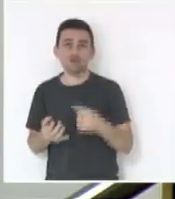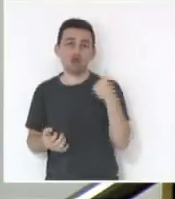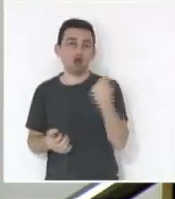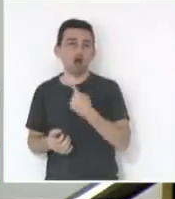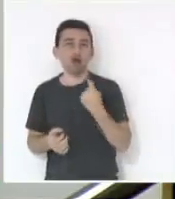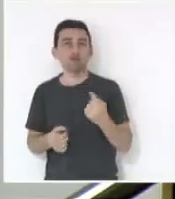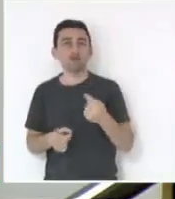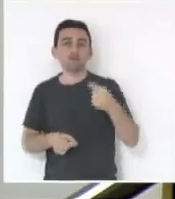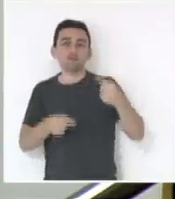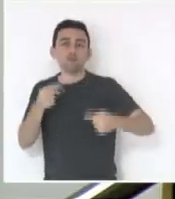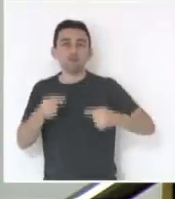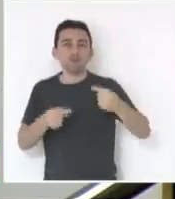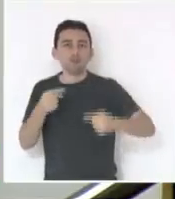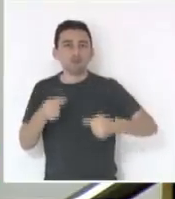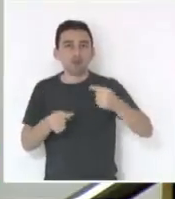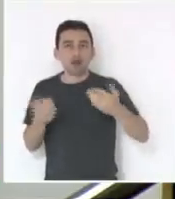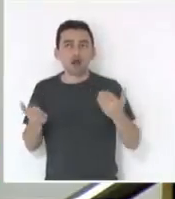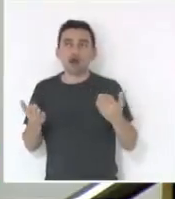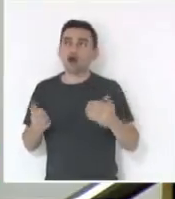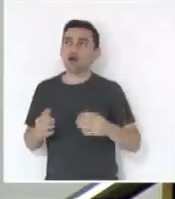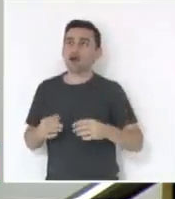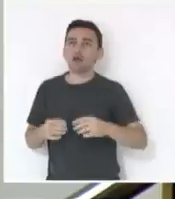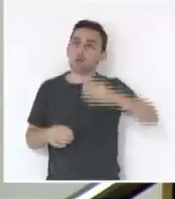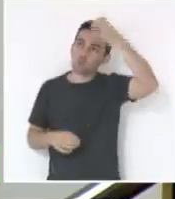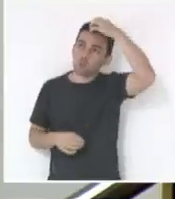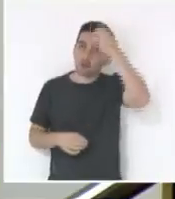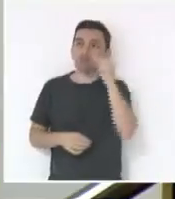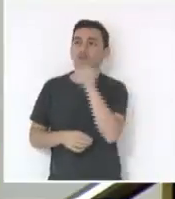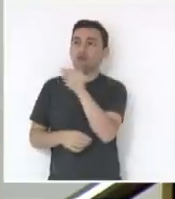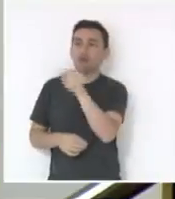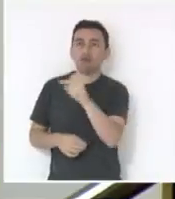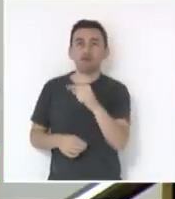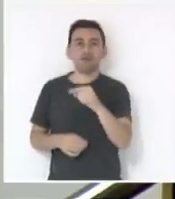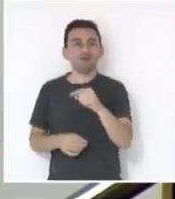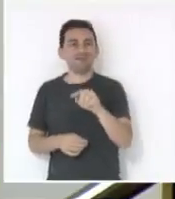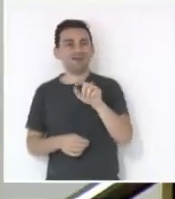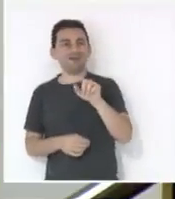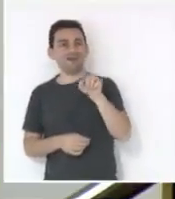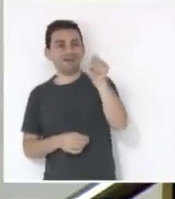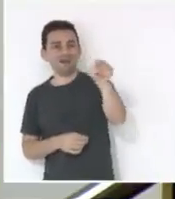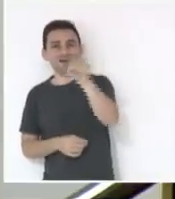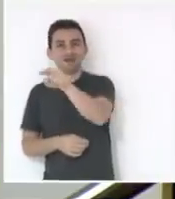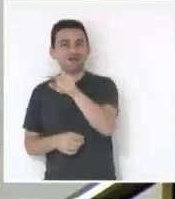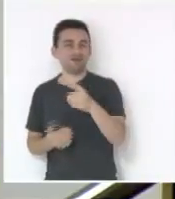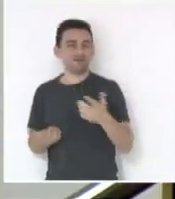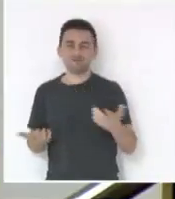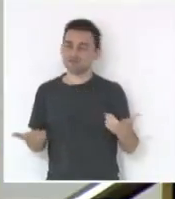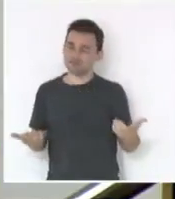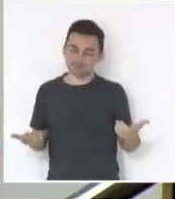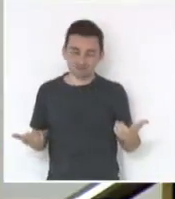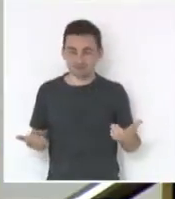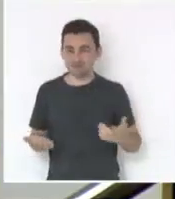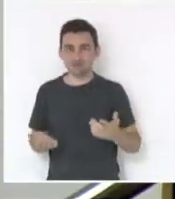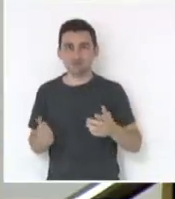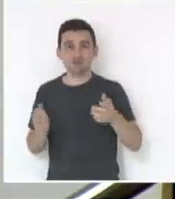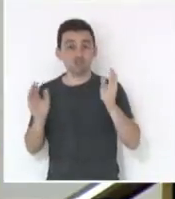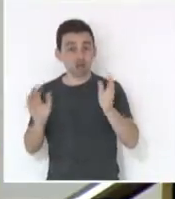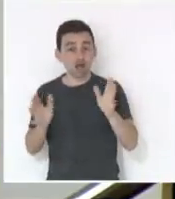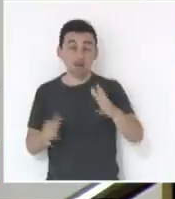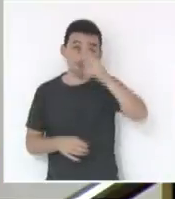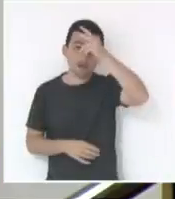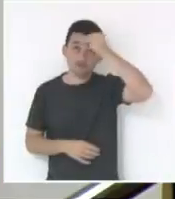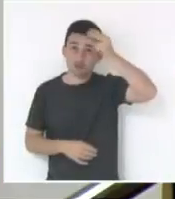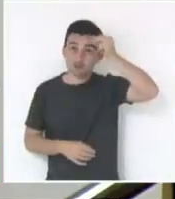aqui culpando o A ou B, se ela for. O fato é que a